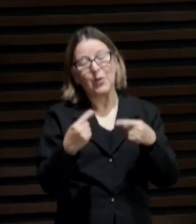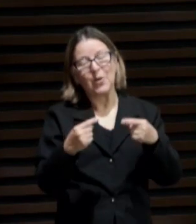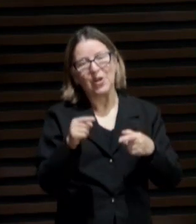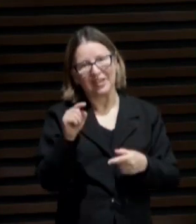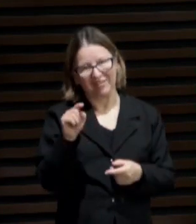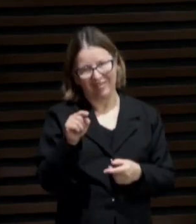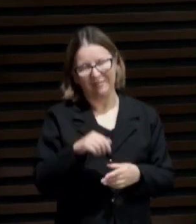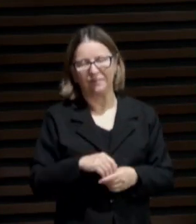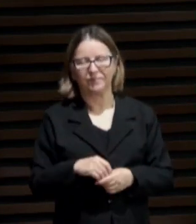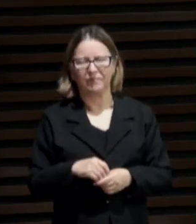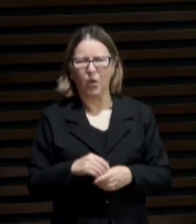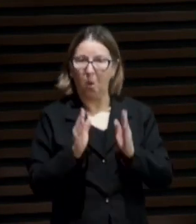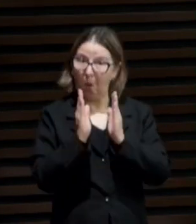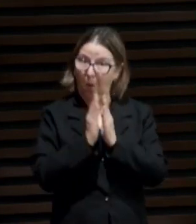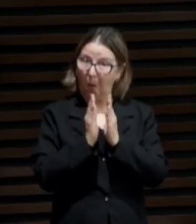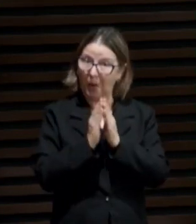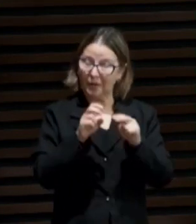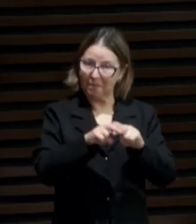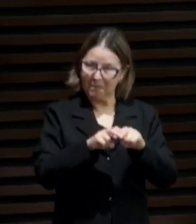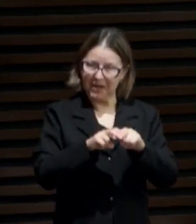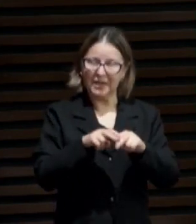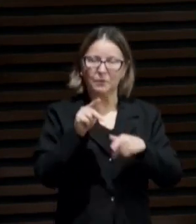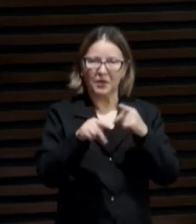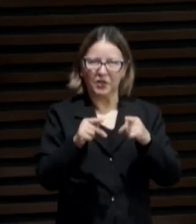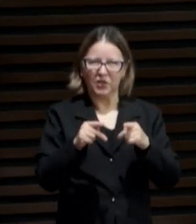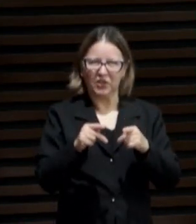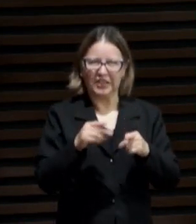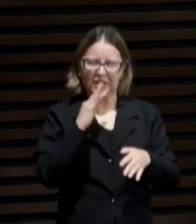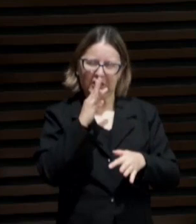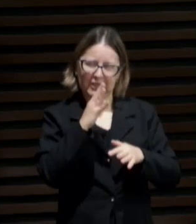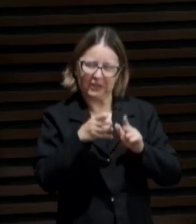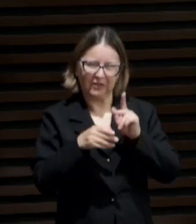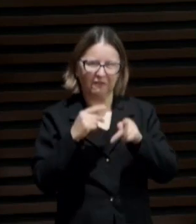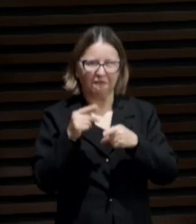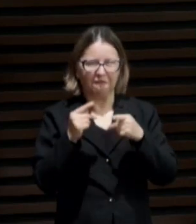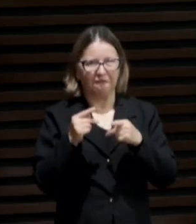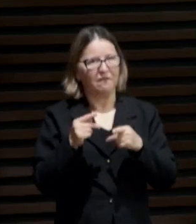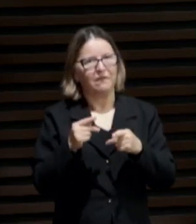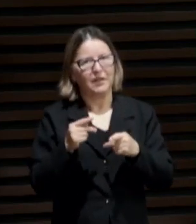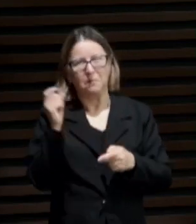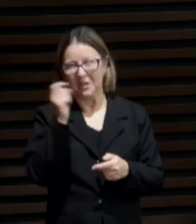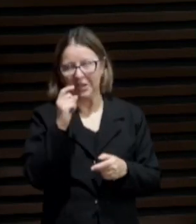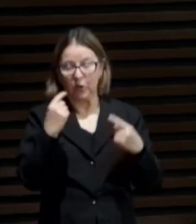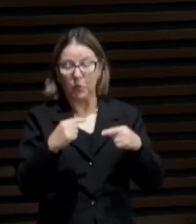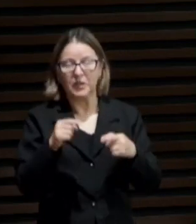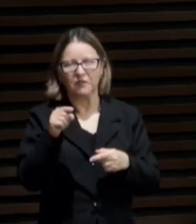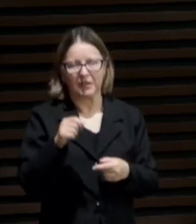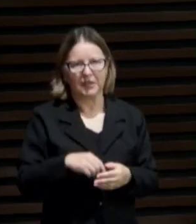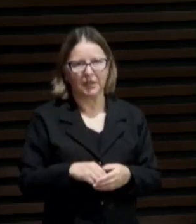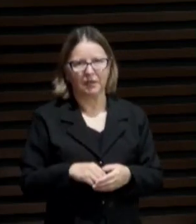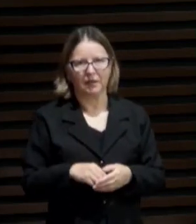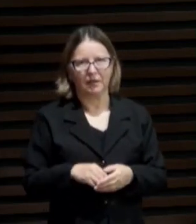Orai pelo que vos caluniam, estão caluniando você, eu vou lá tomar satisfação com ele. Vamos lá, vou chamar